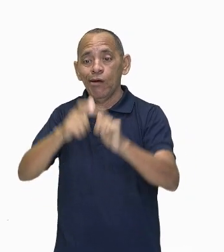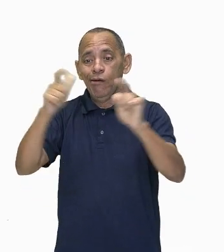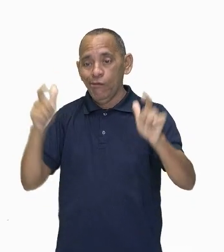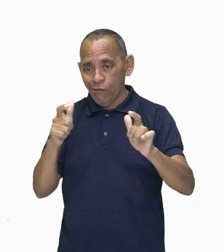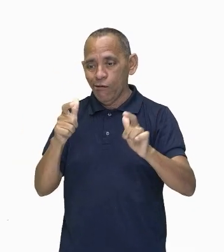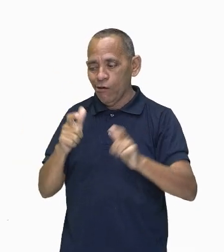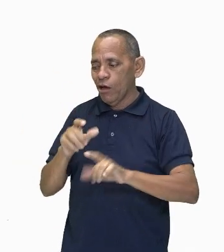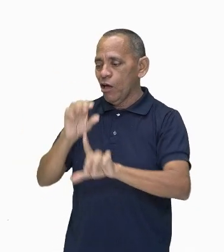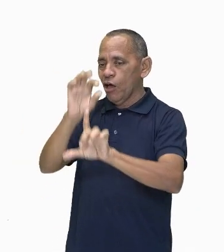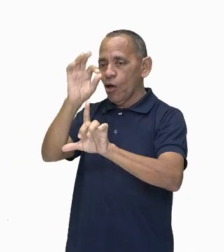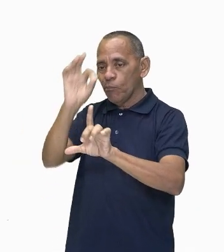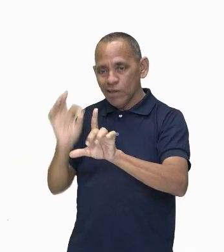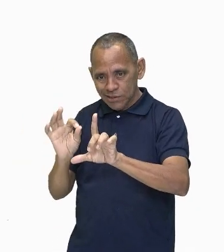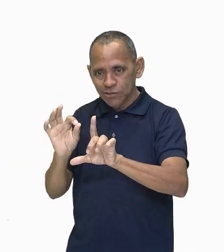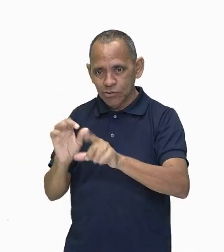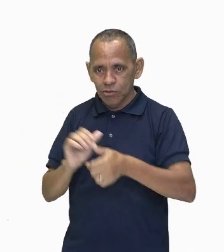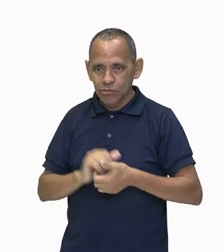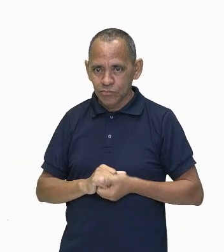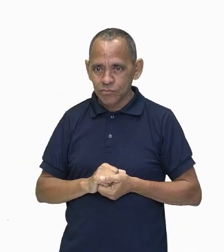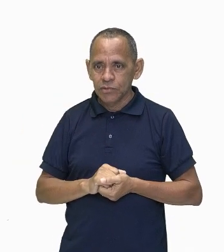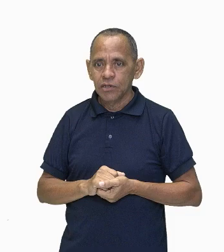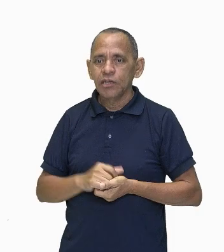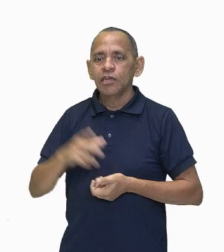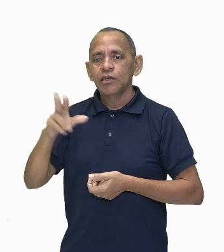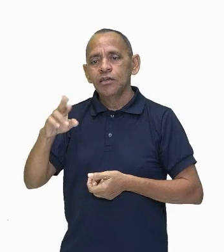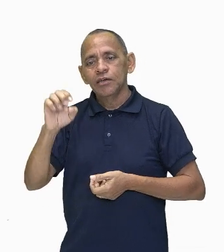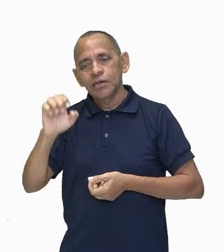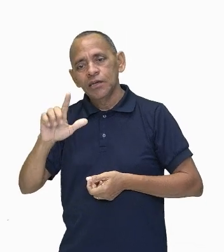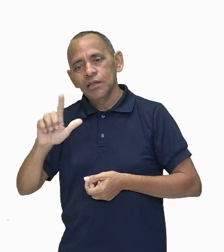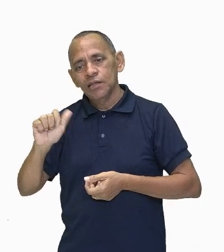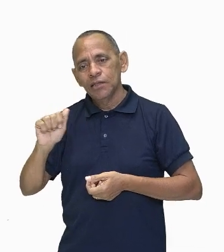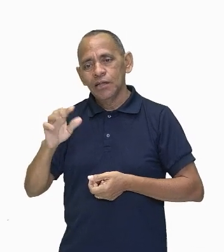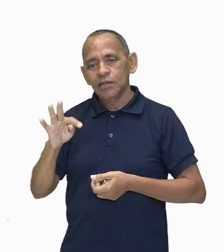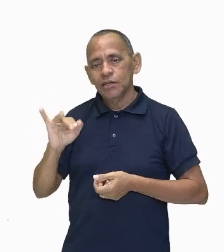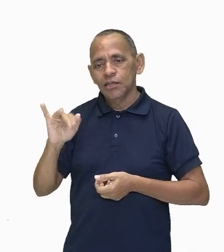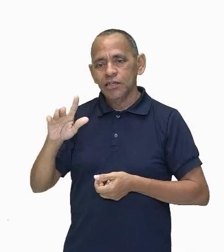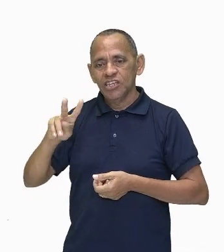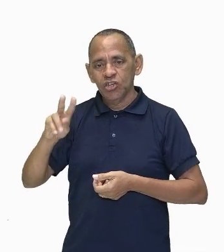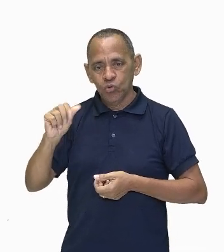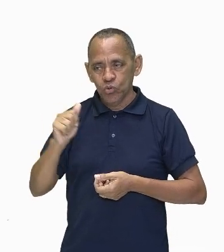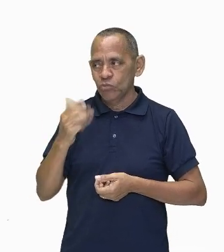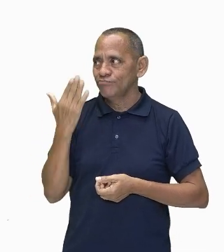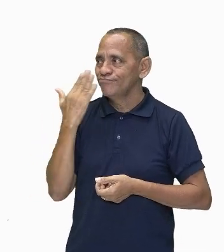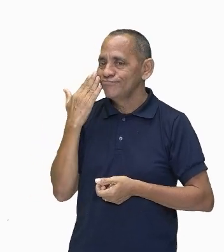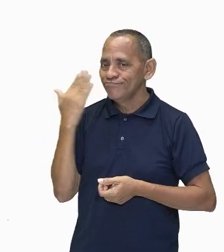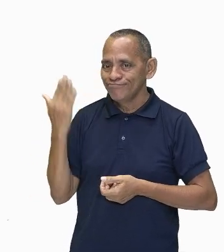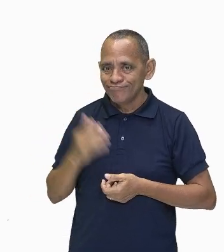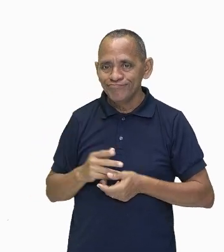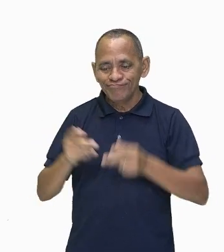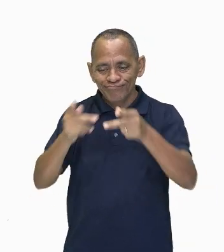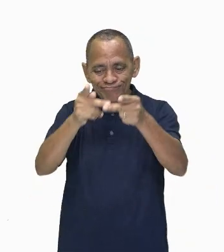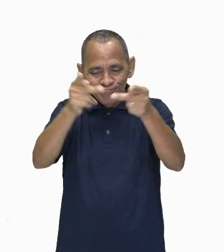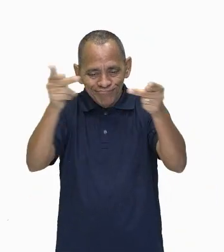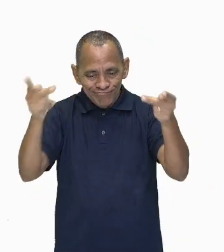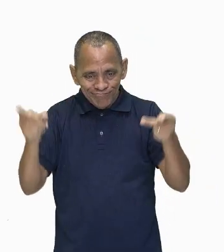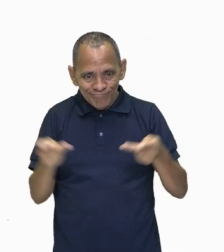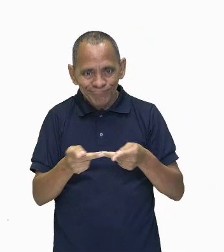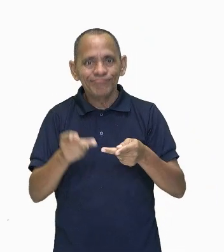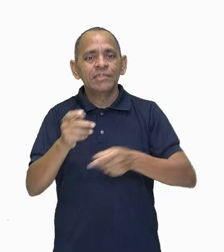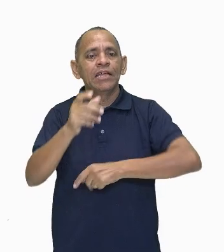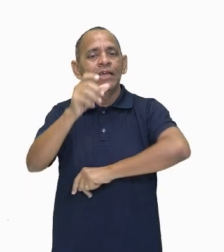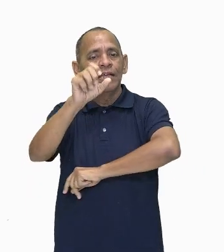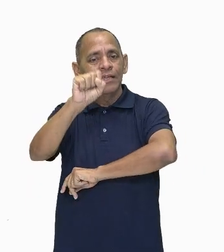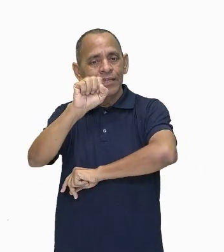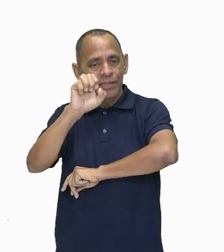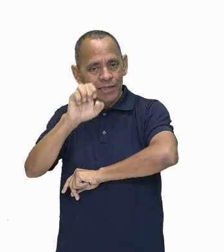os seus valores em porcentagem, como é o nosso próximo gráfico, o gráfico de setores, tá bom? Popularmente chamado aí de gráfico